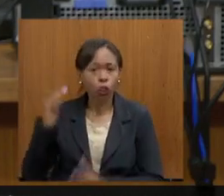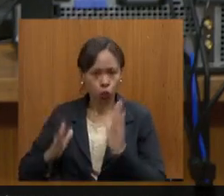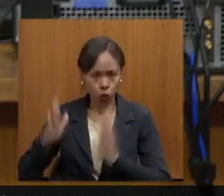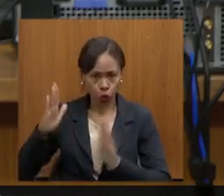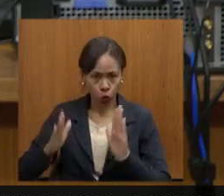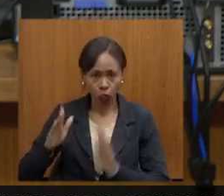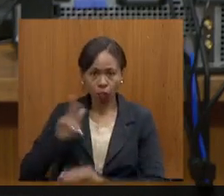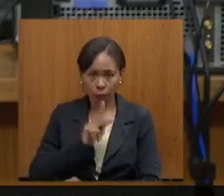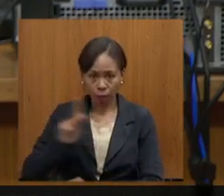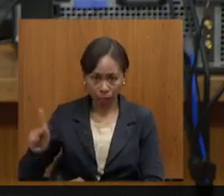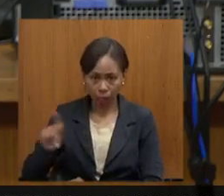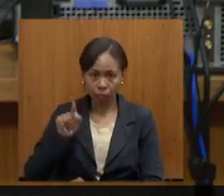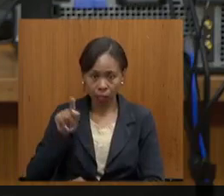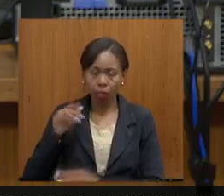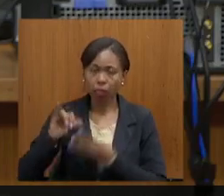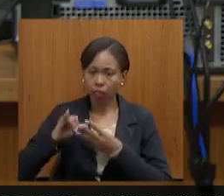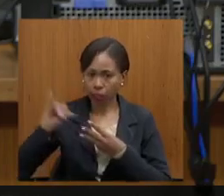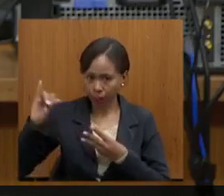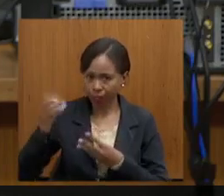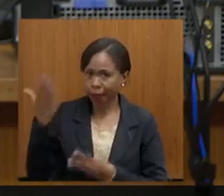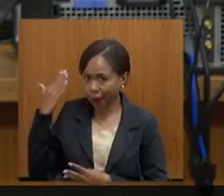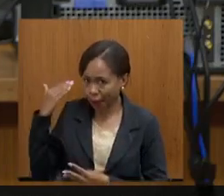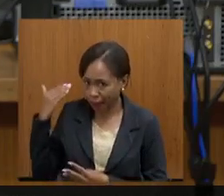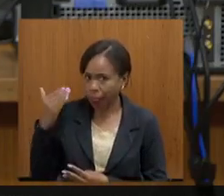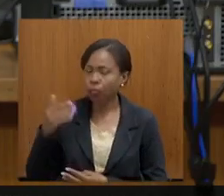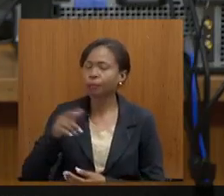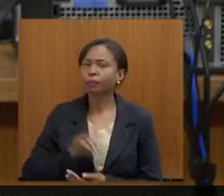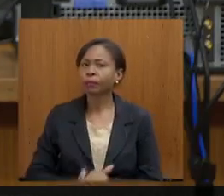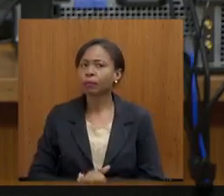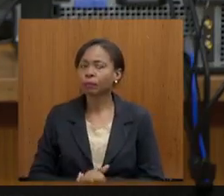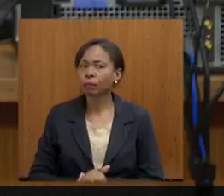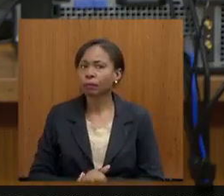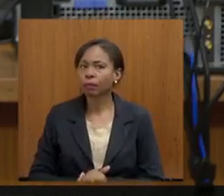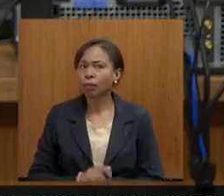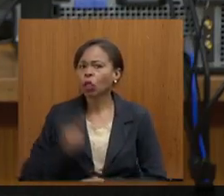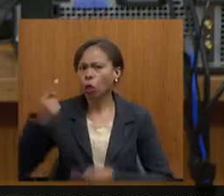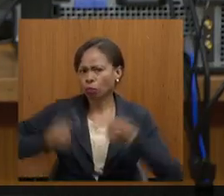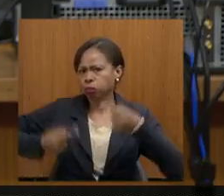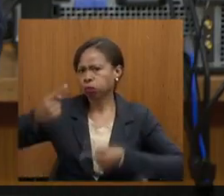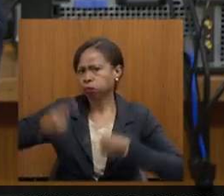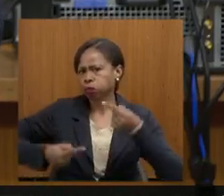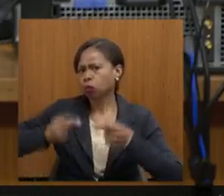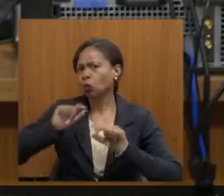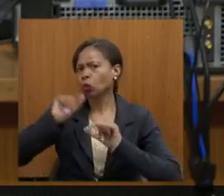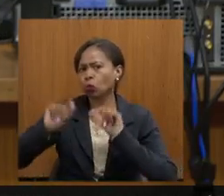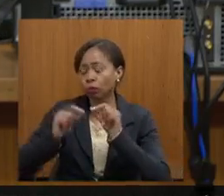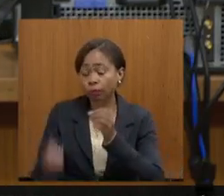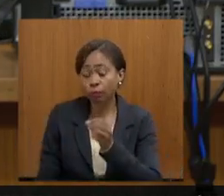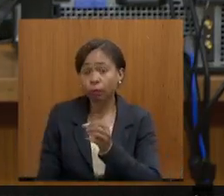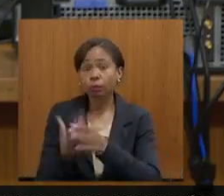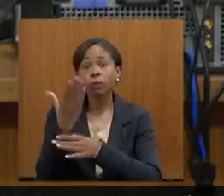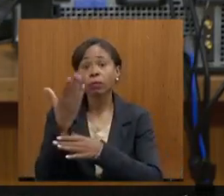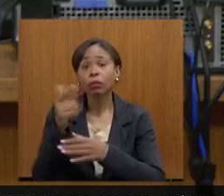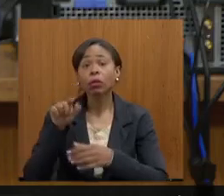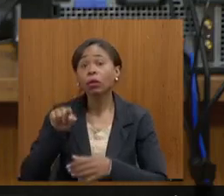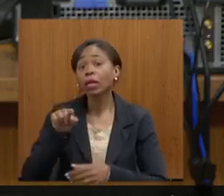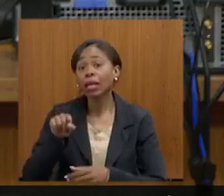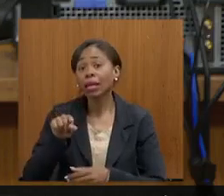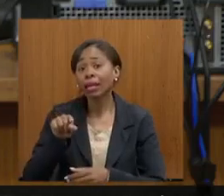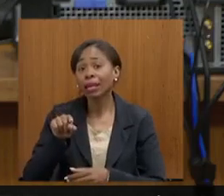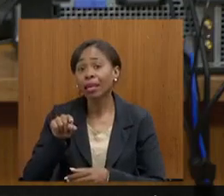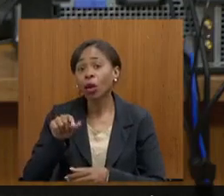da presidência da Cemig nós discutimos a a instalação na realidade de uma